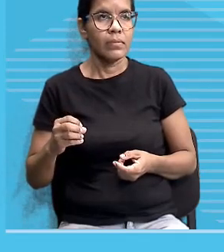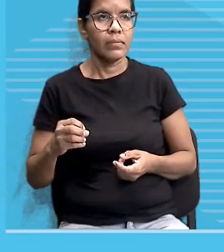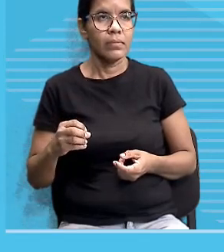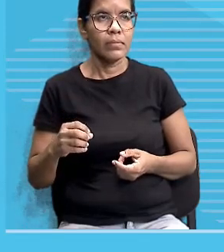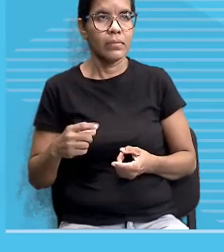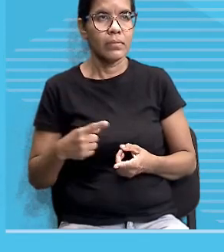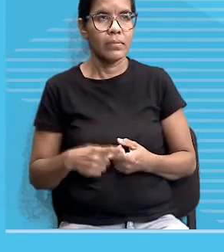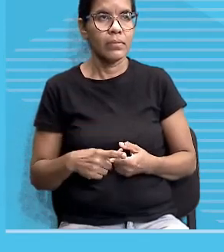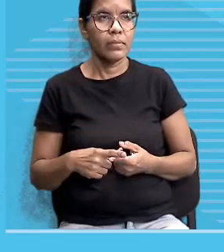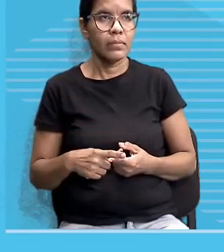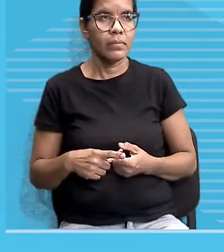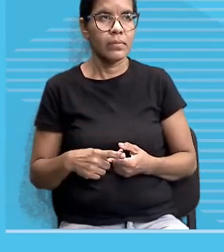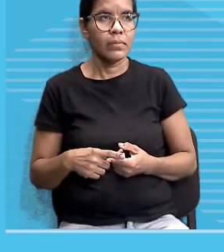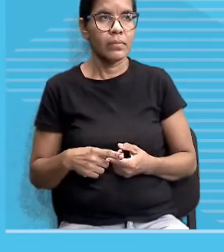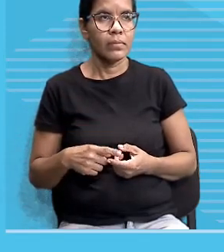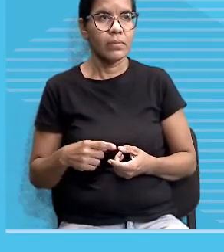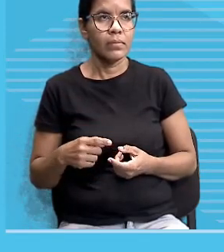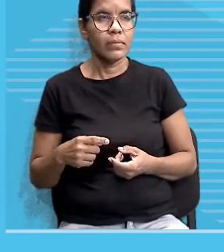às vezes